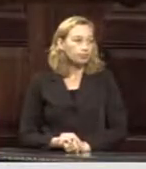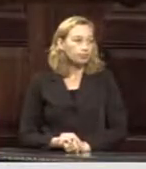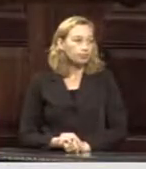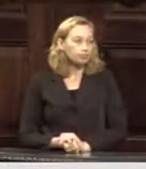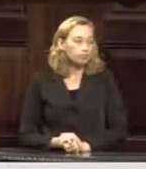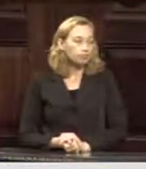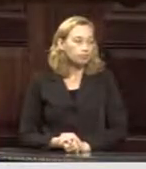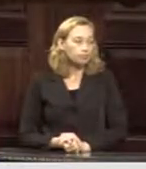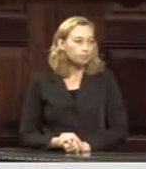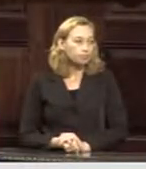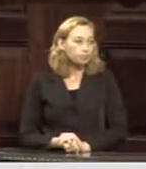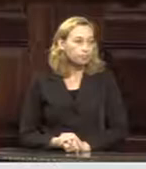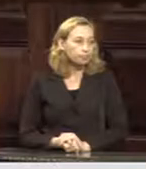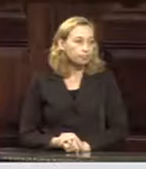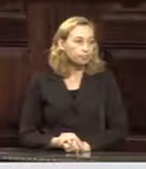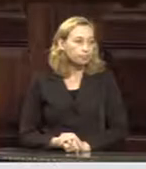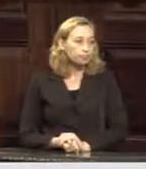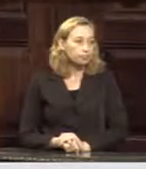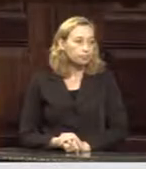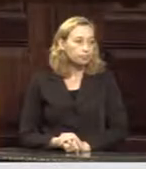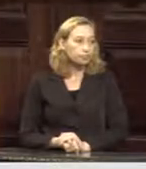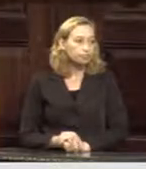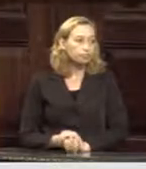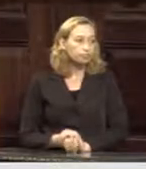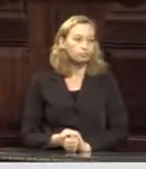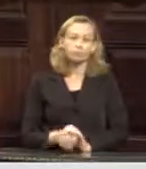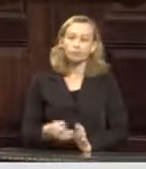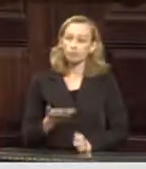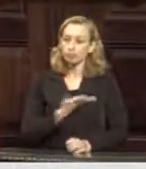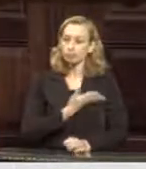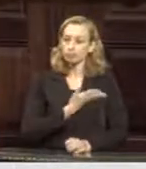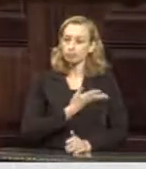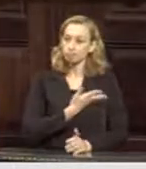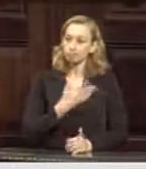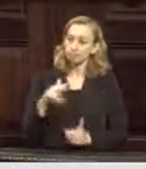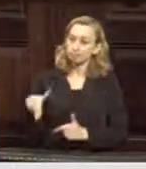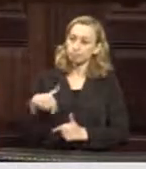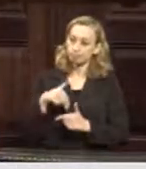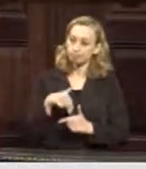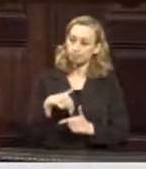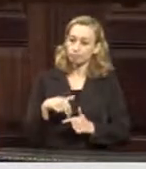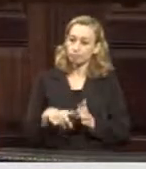o meu antecessor na tribuna falou sobre a questão da saúde pública do Estado.